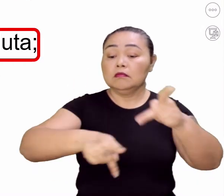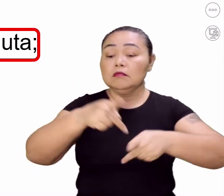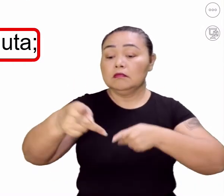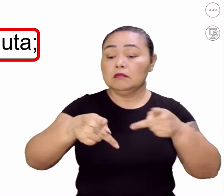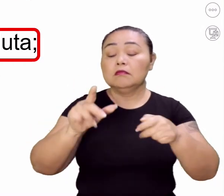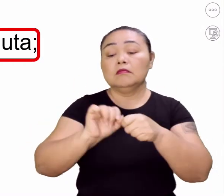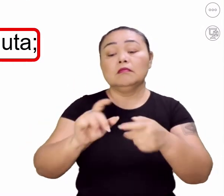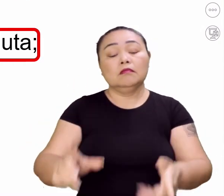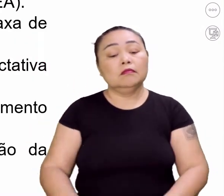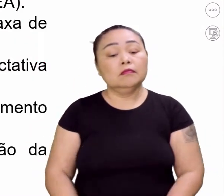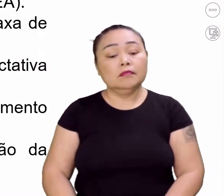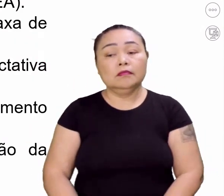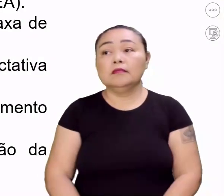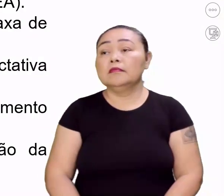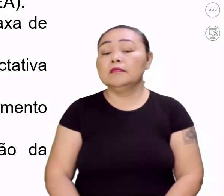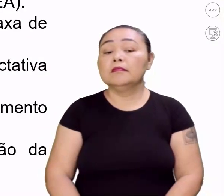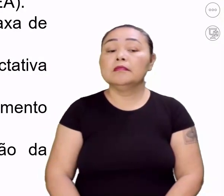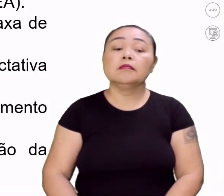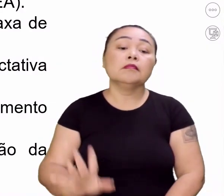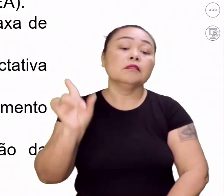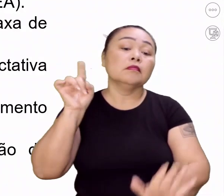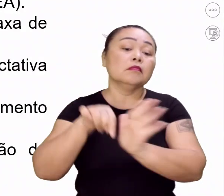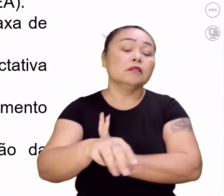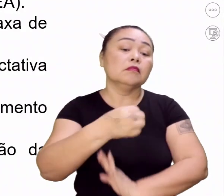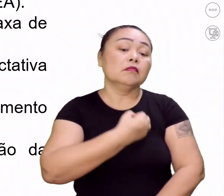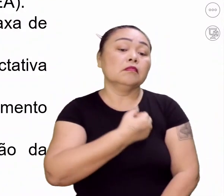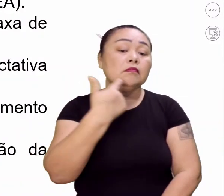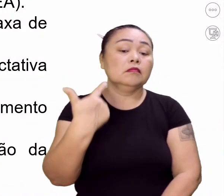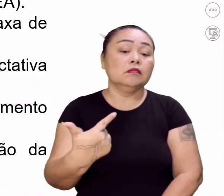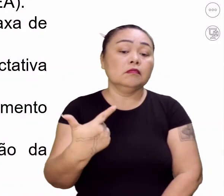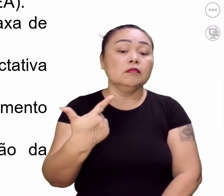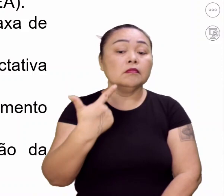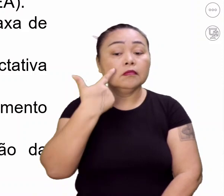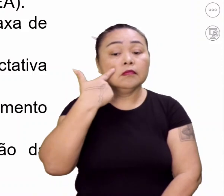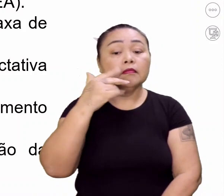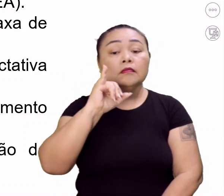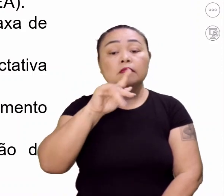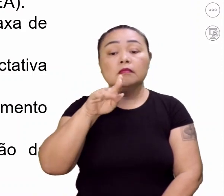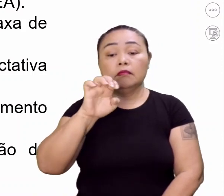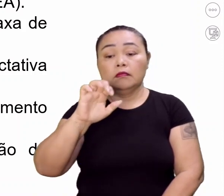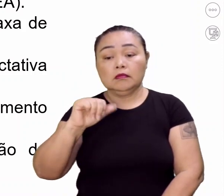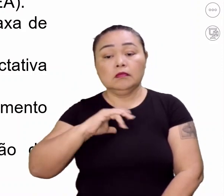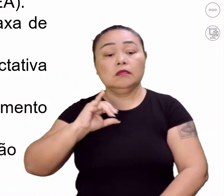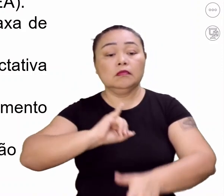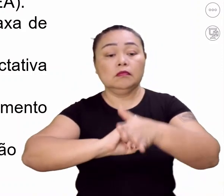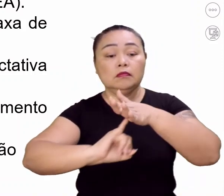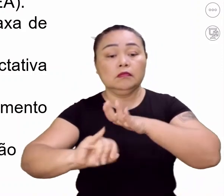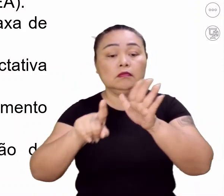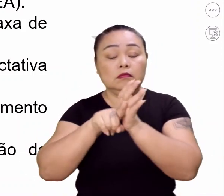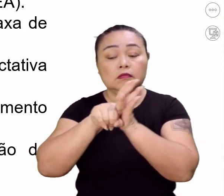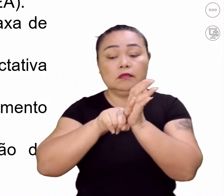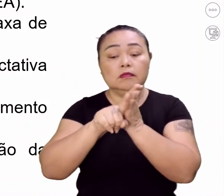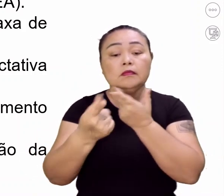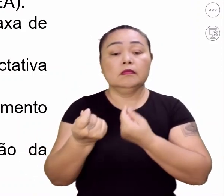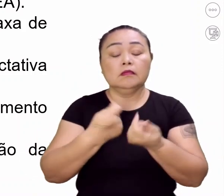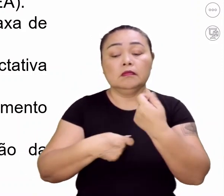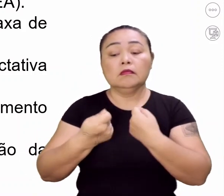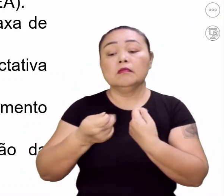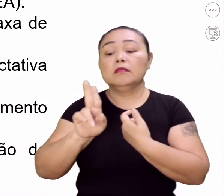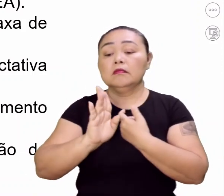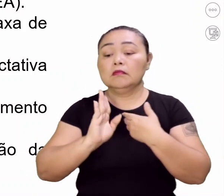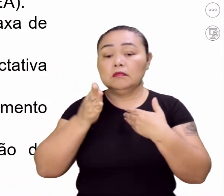Exatamente. Vamos lá, questão 2. De acordo com o IPEA, Instituto de Pesquisa Econômica